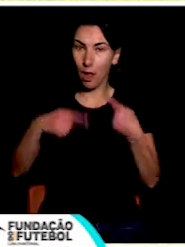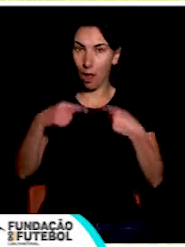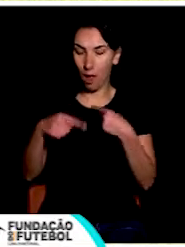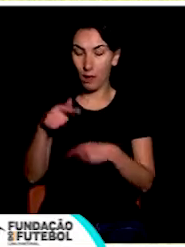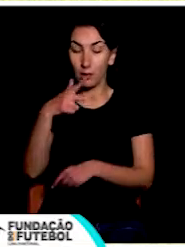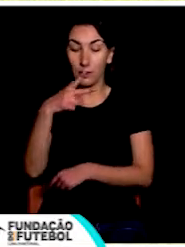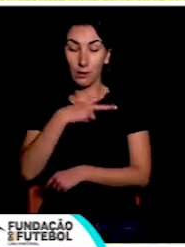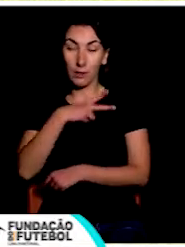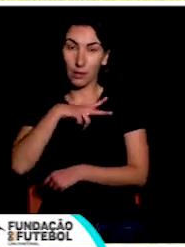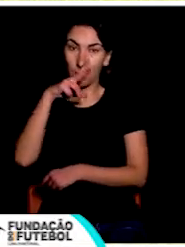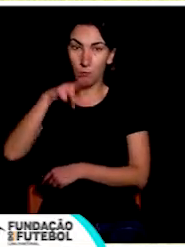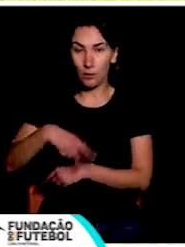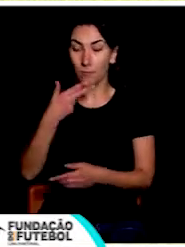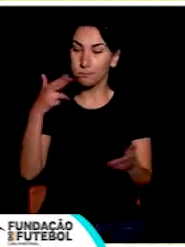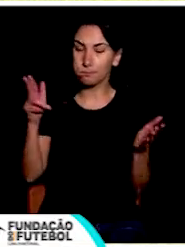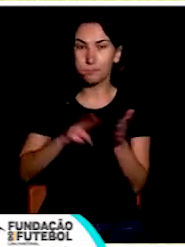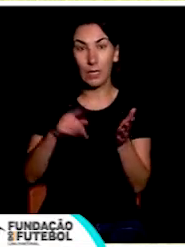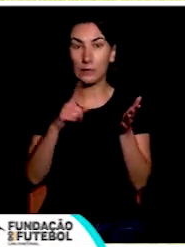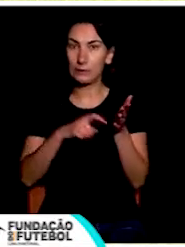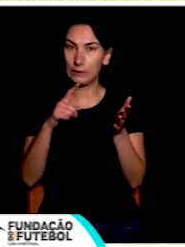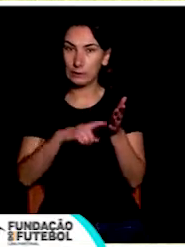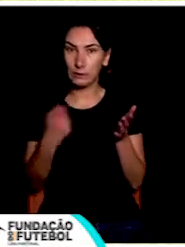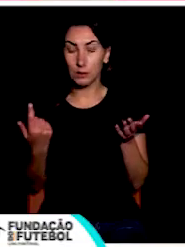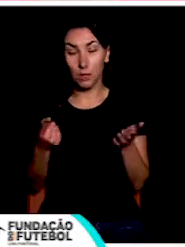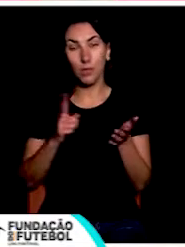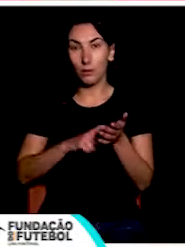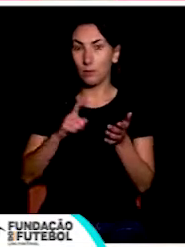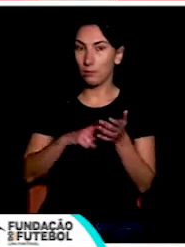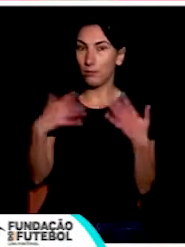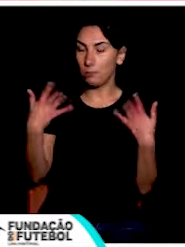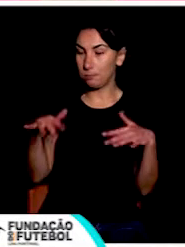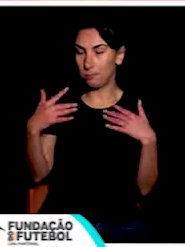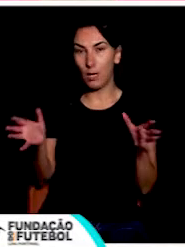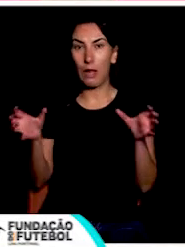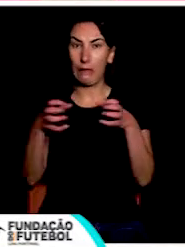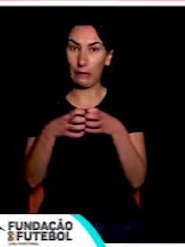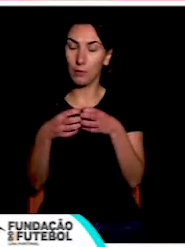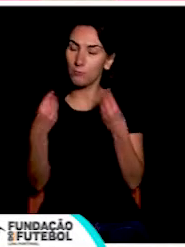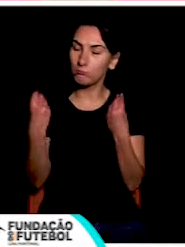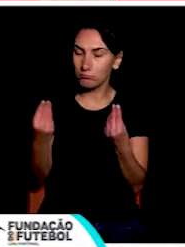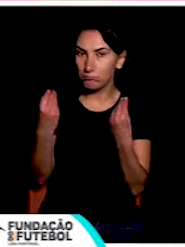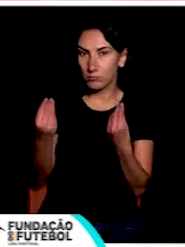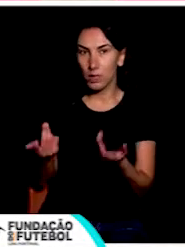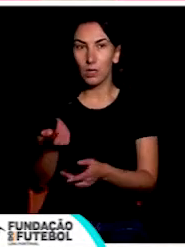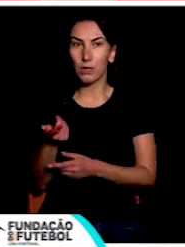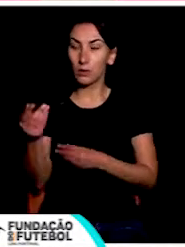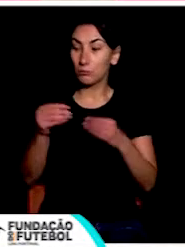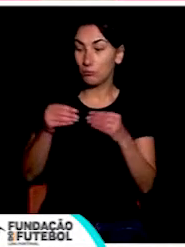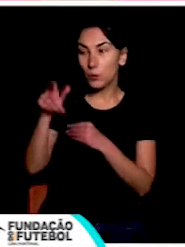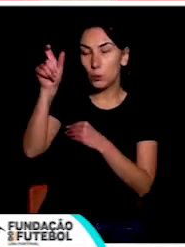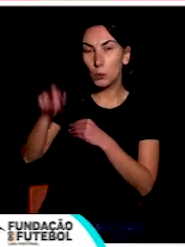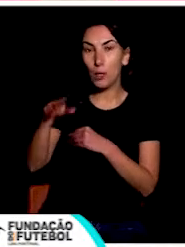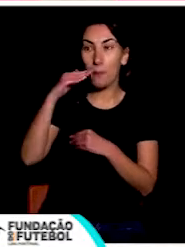encontra na Liga Portugal SabSeg uma realidade bem mais exigente. Muito mais exigente, as equipas são melhores, já